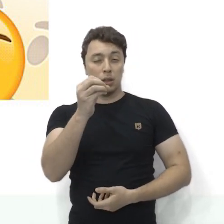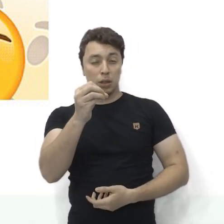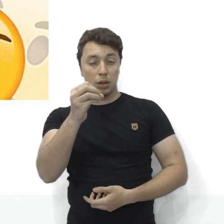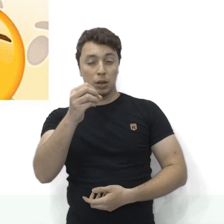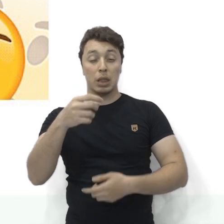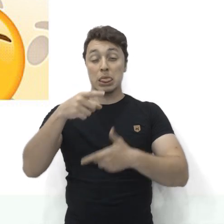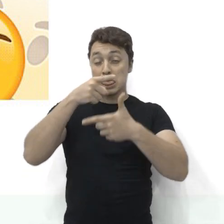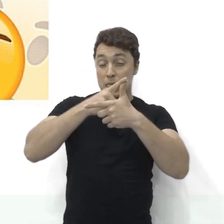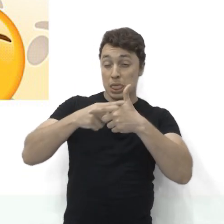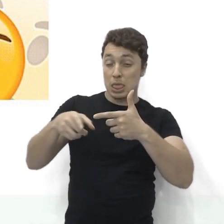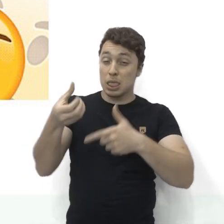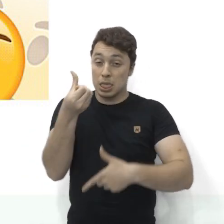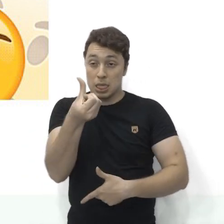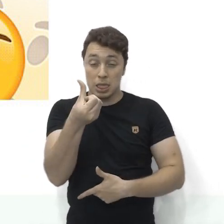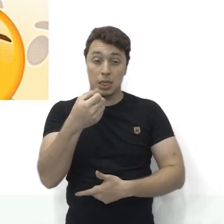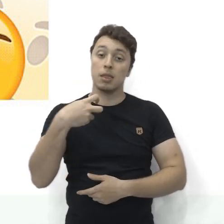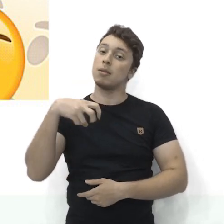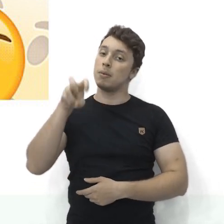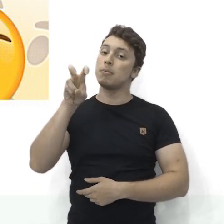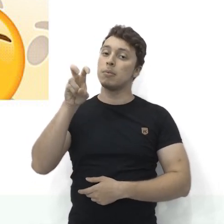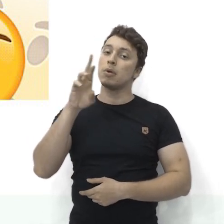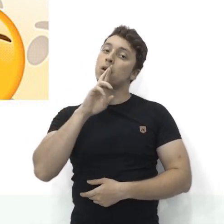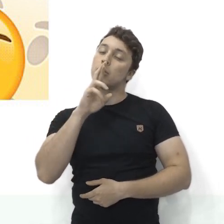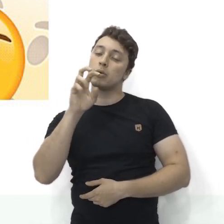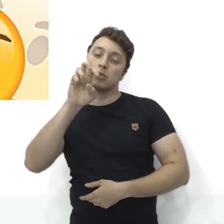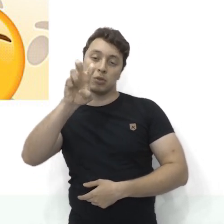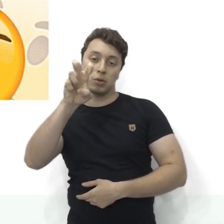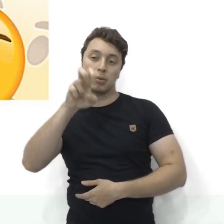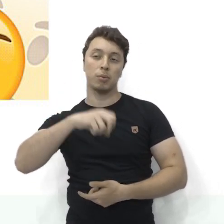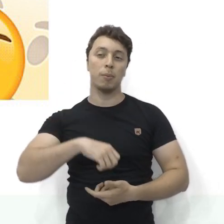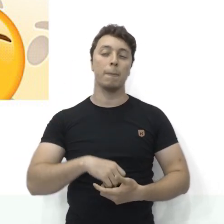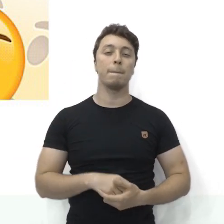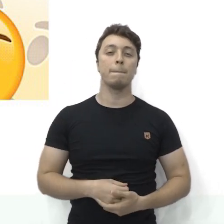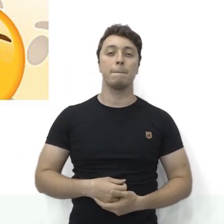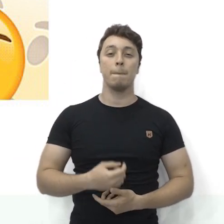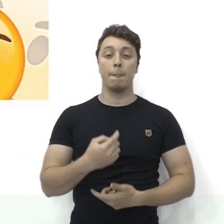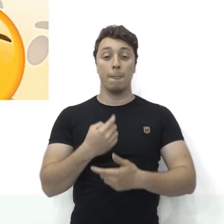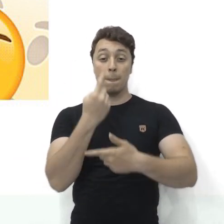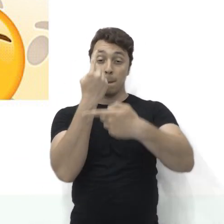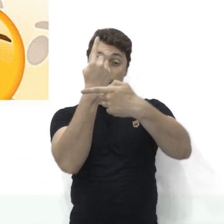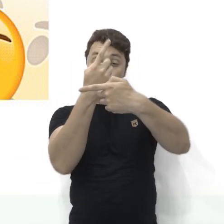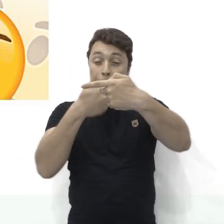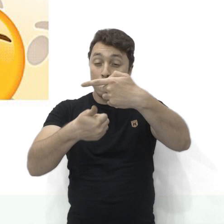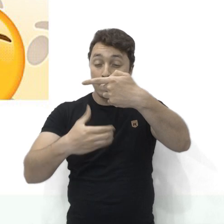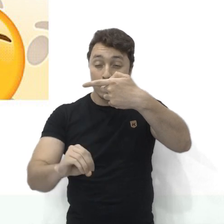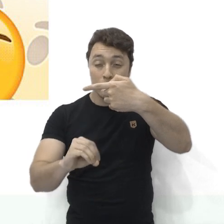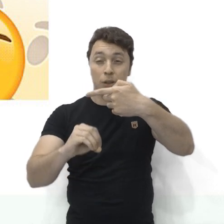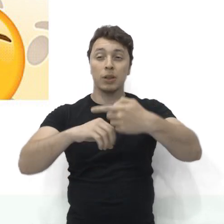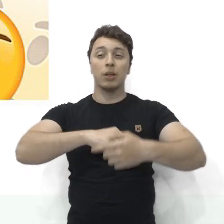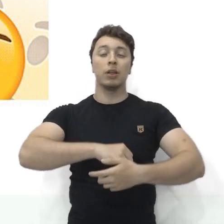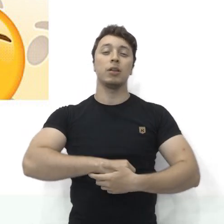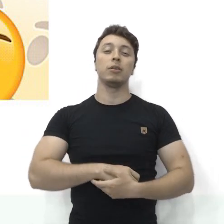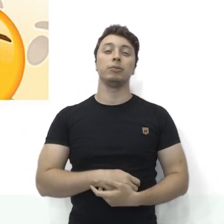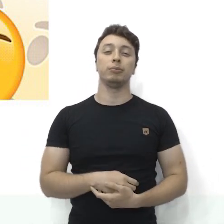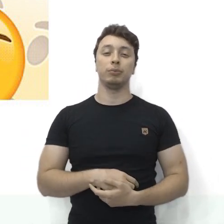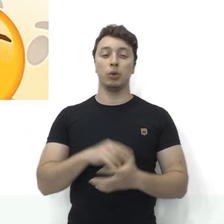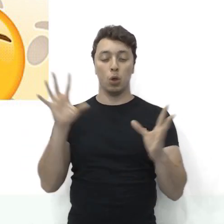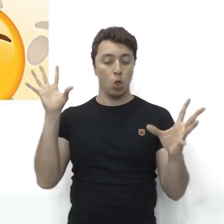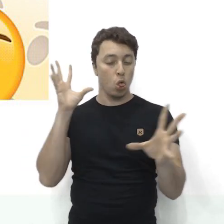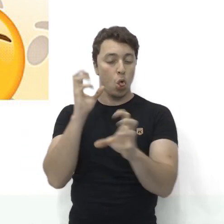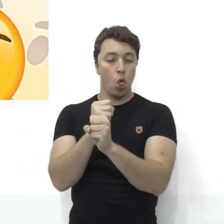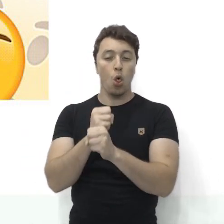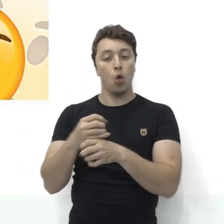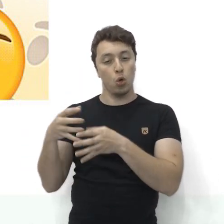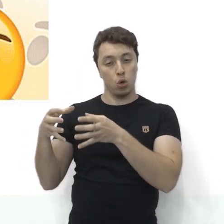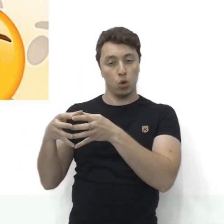por 6, que dará 5. E 1/10 da turma. Iremos também pegar o total de alunos,